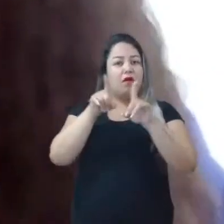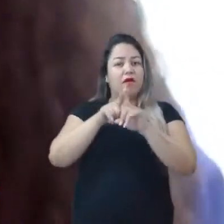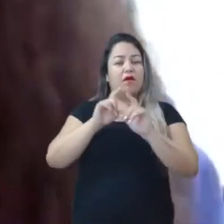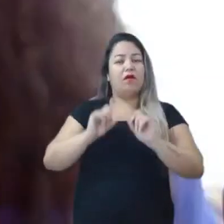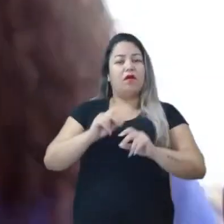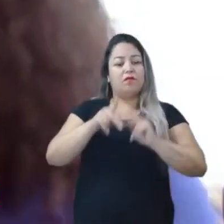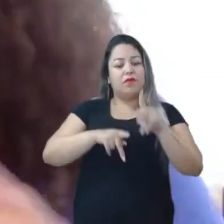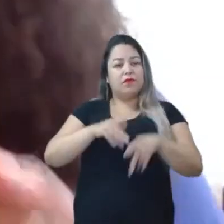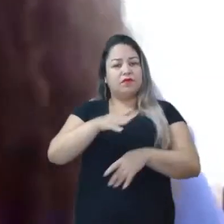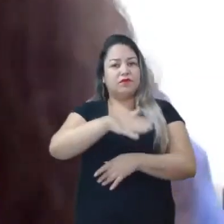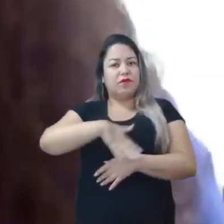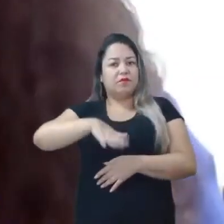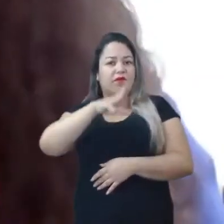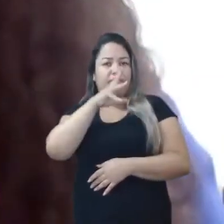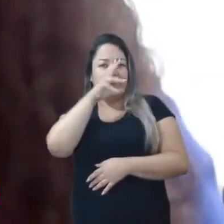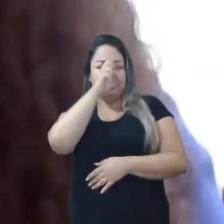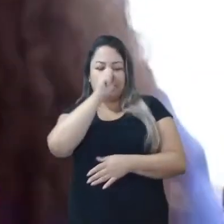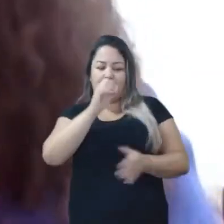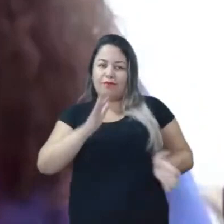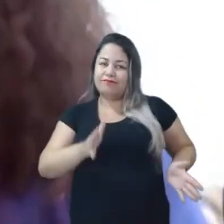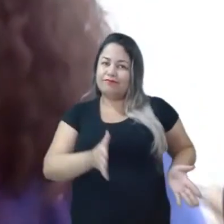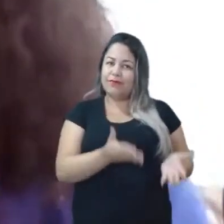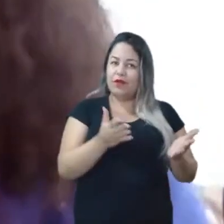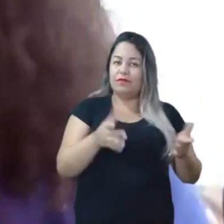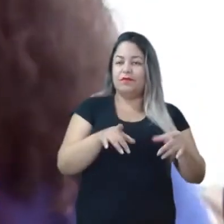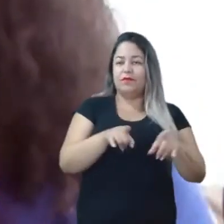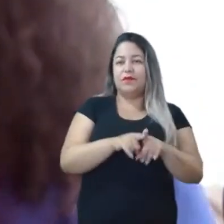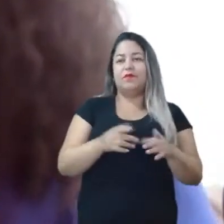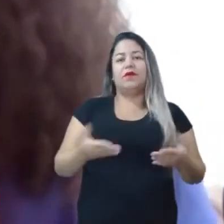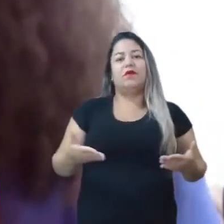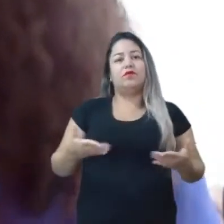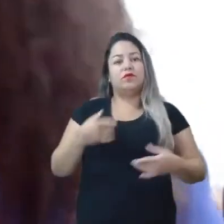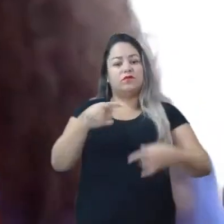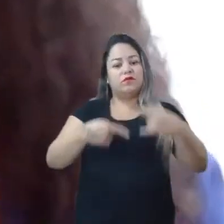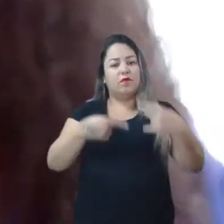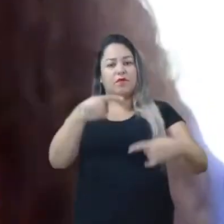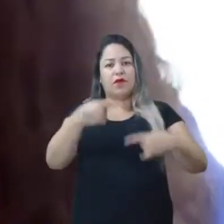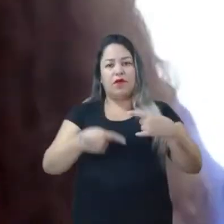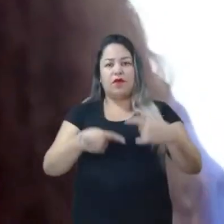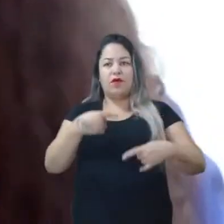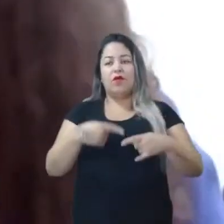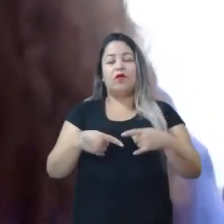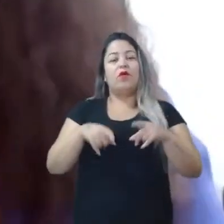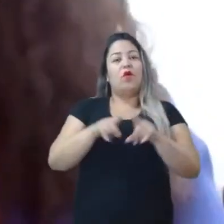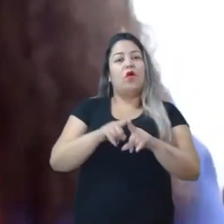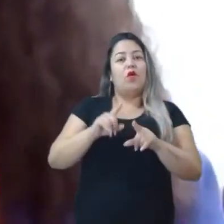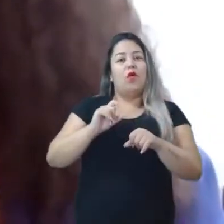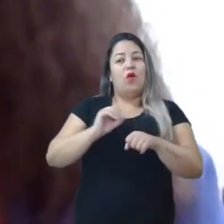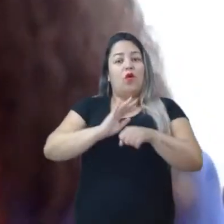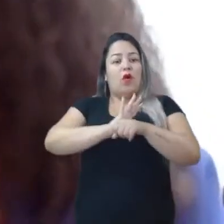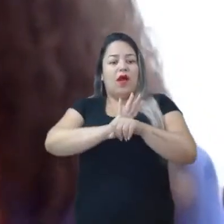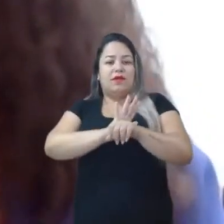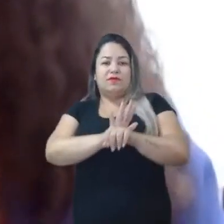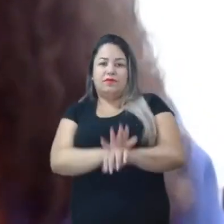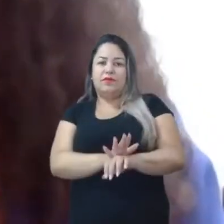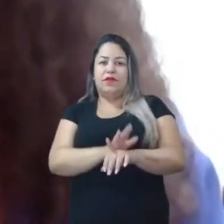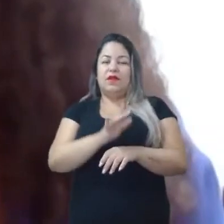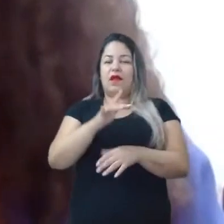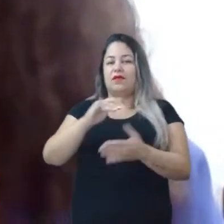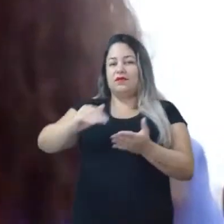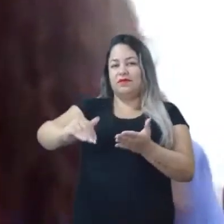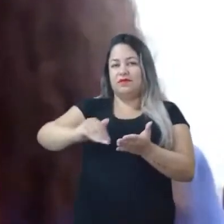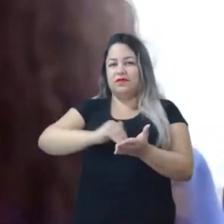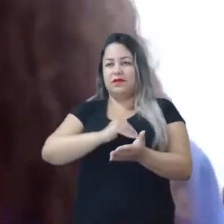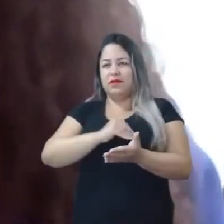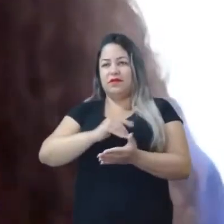também fortalecendo muito esse momento do debate sobre o antirracismo. Então, a Secretaria ela tem